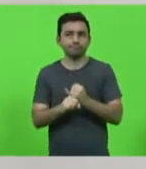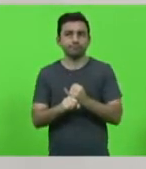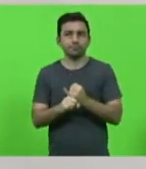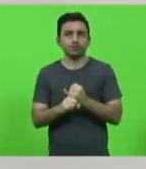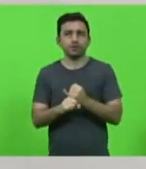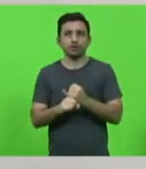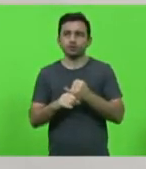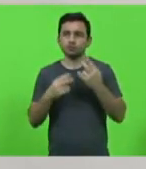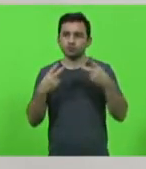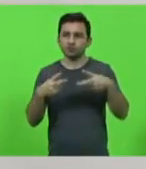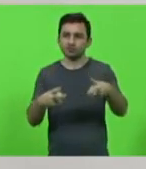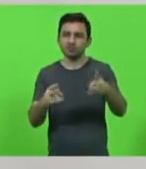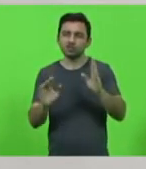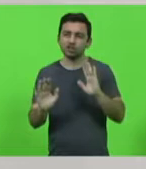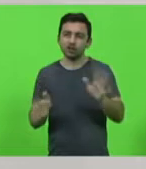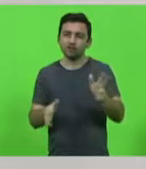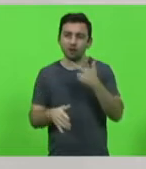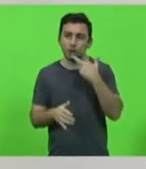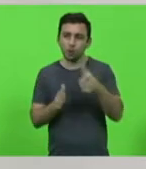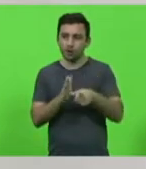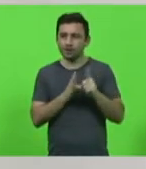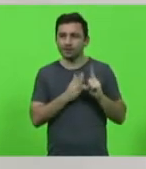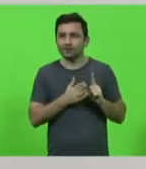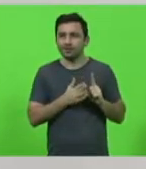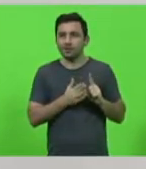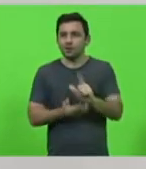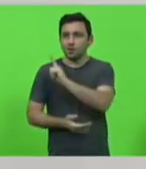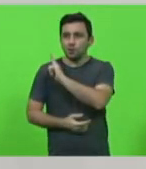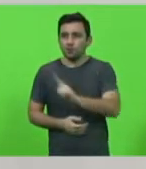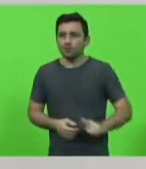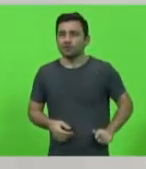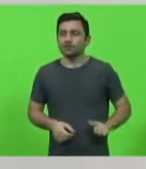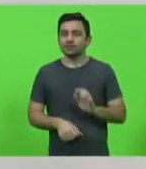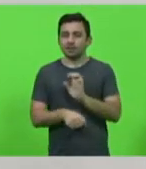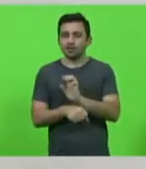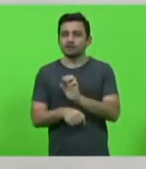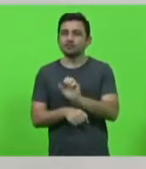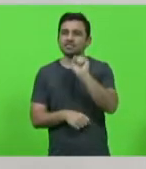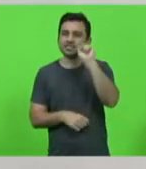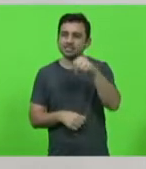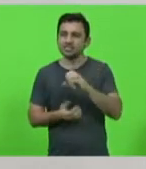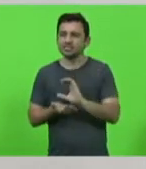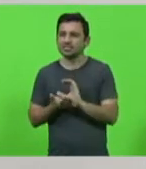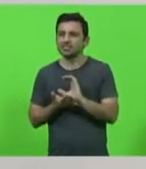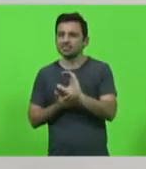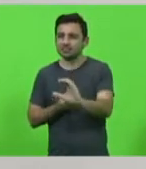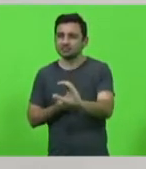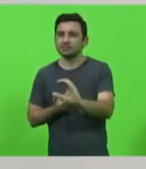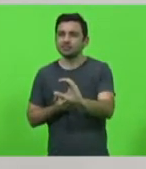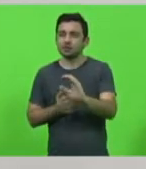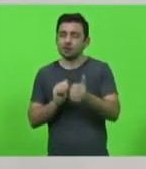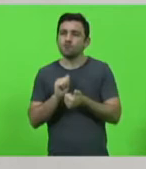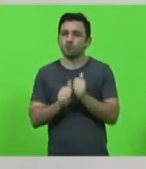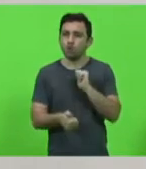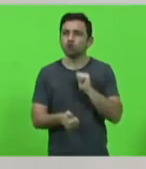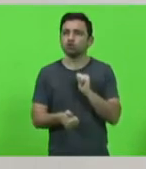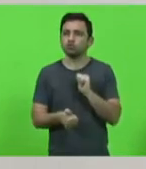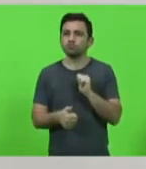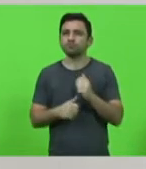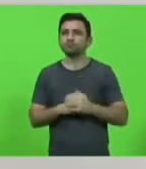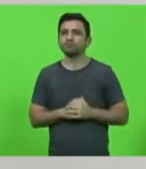Seguindo na esteira do que foi falado aqui antes, aqui, o governo do Estado, sim, tem investido bastante no esporte. Ele